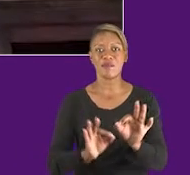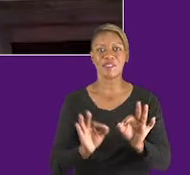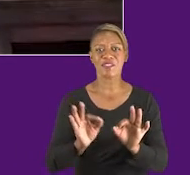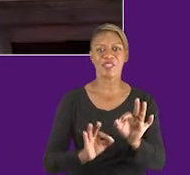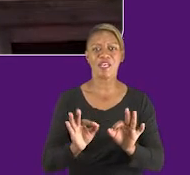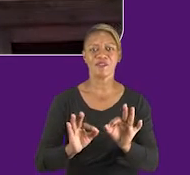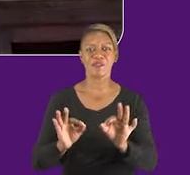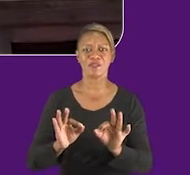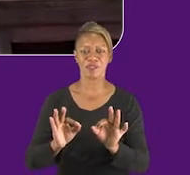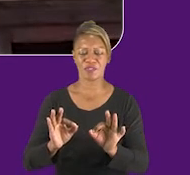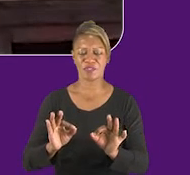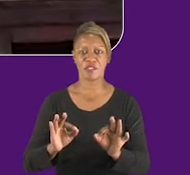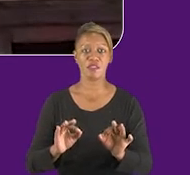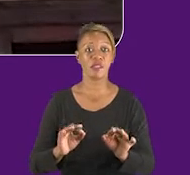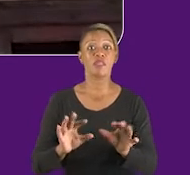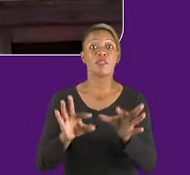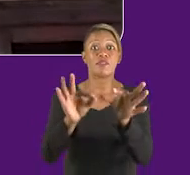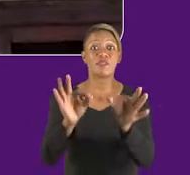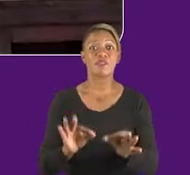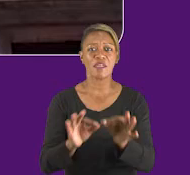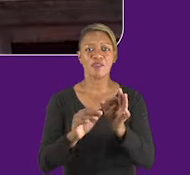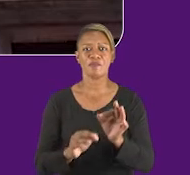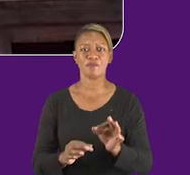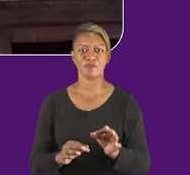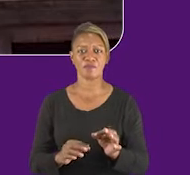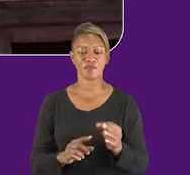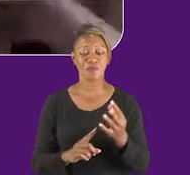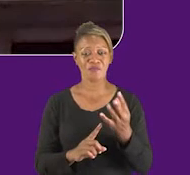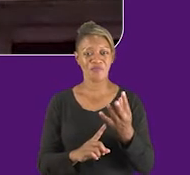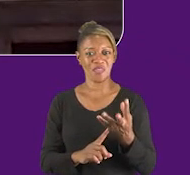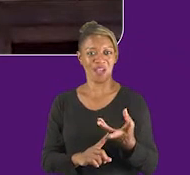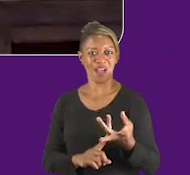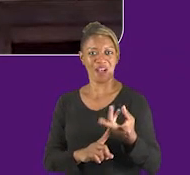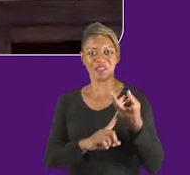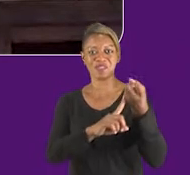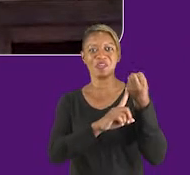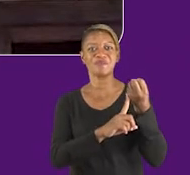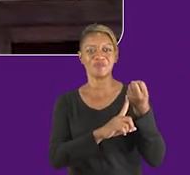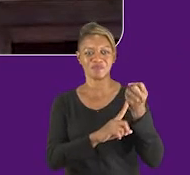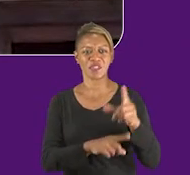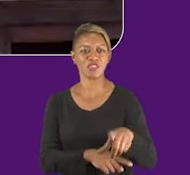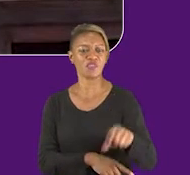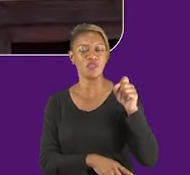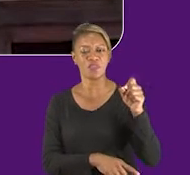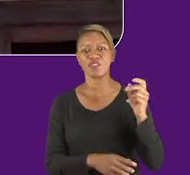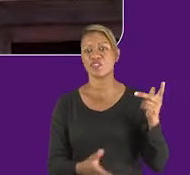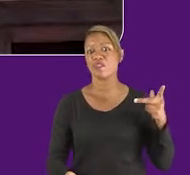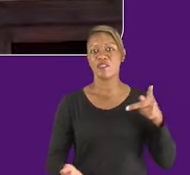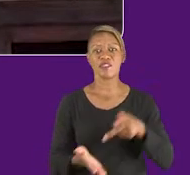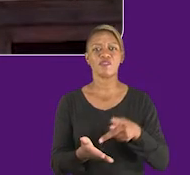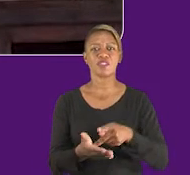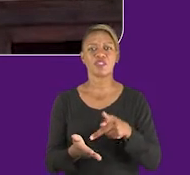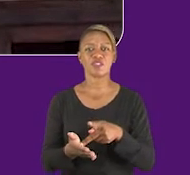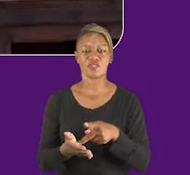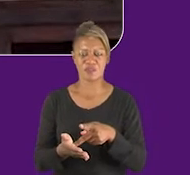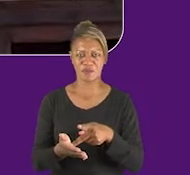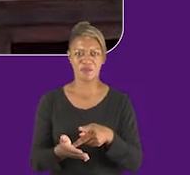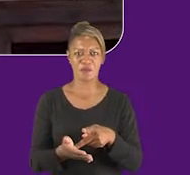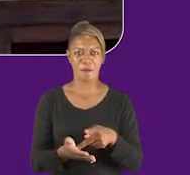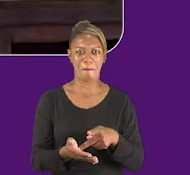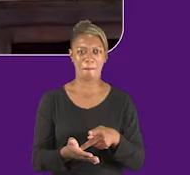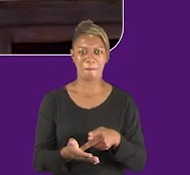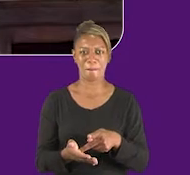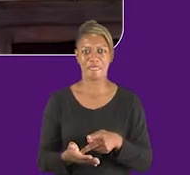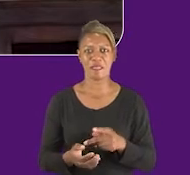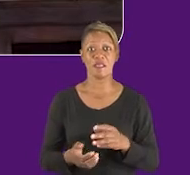a excepcional em design olhando como nós poderíamos a partir desse fato Fazer Entregas remota